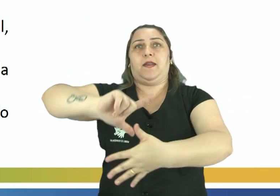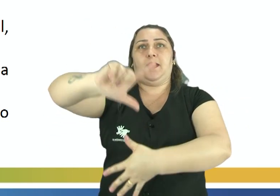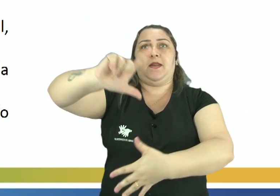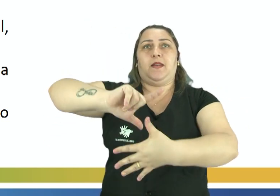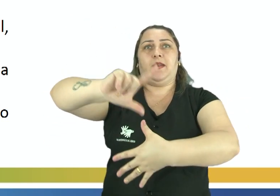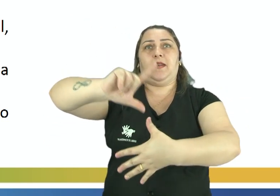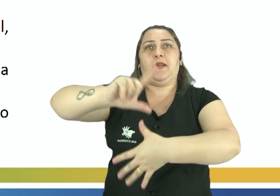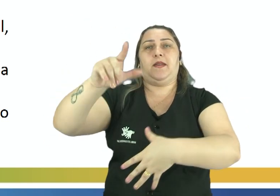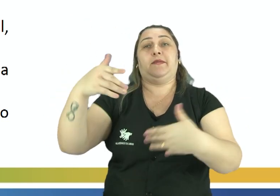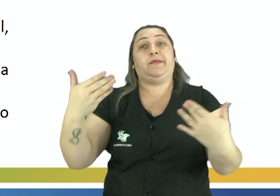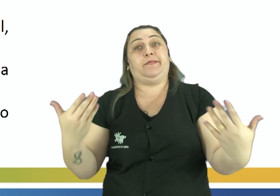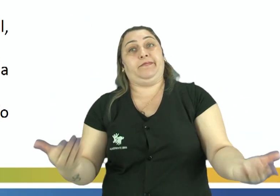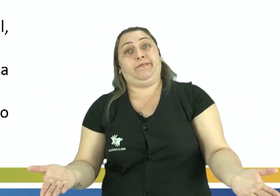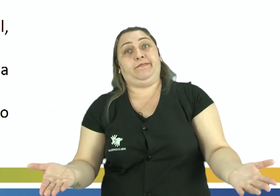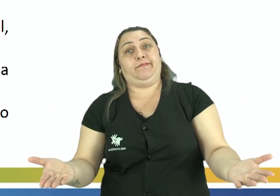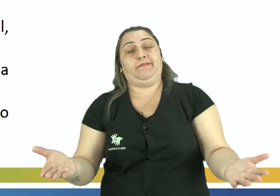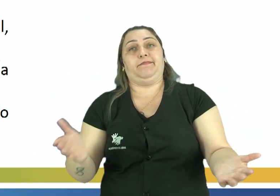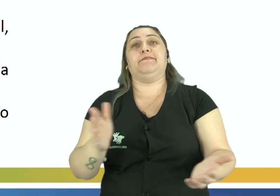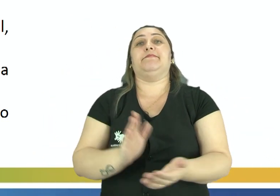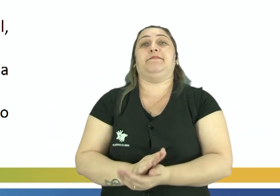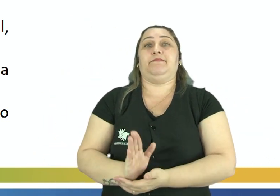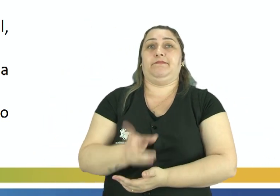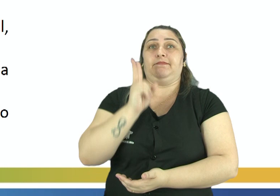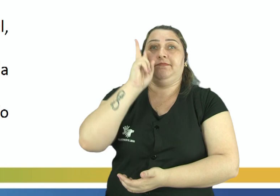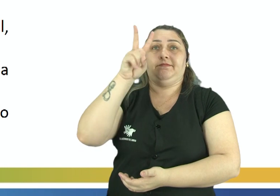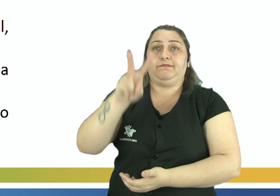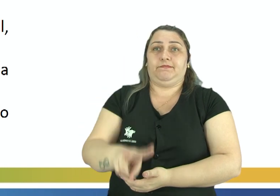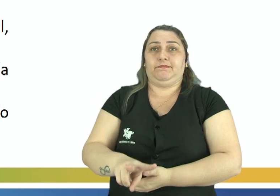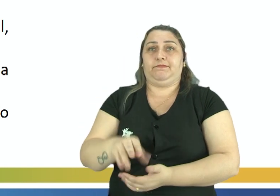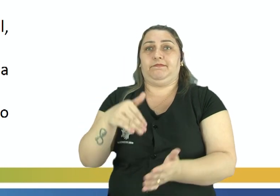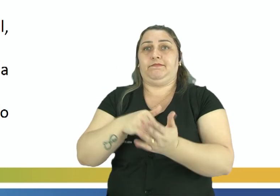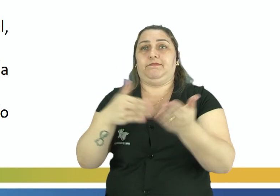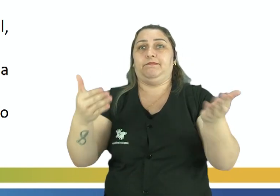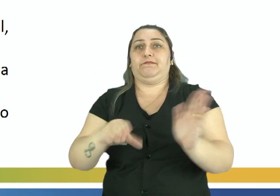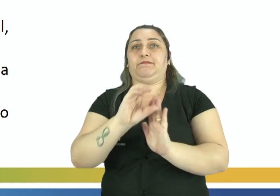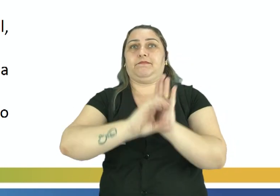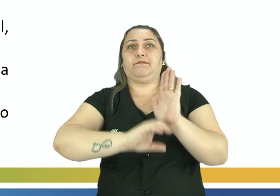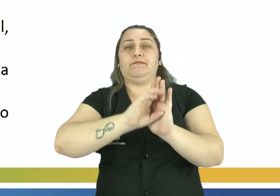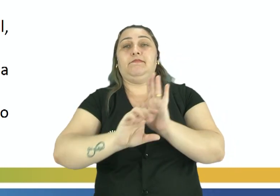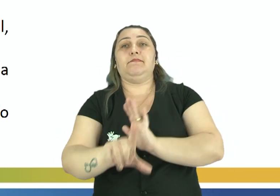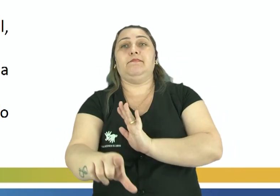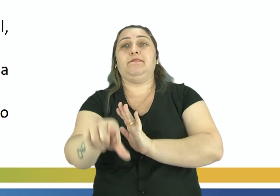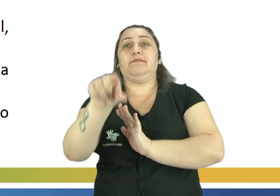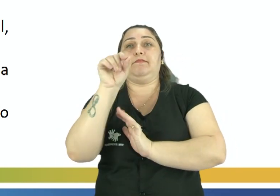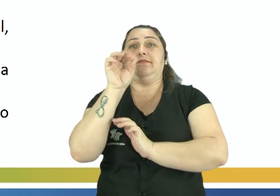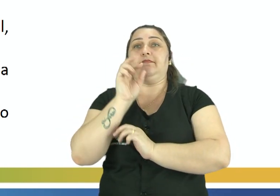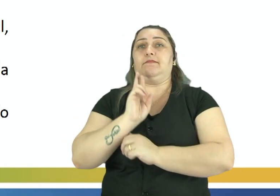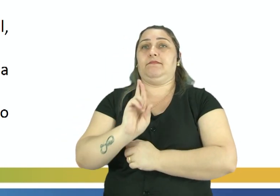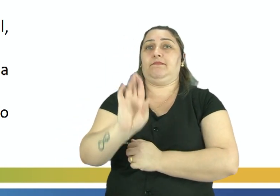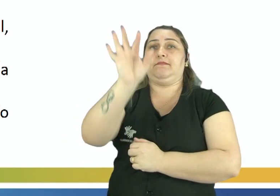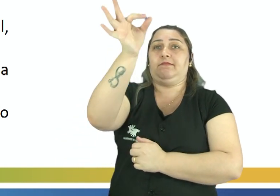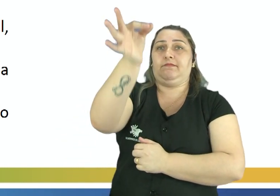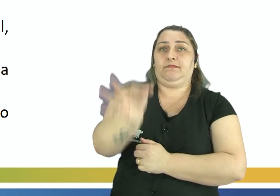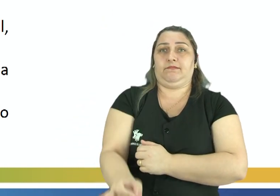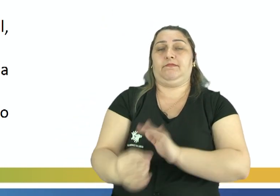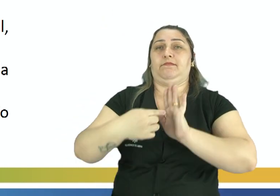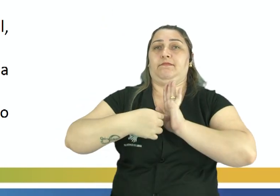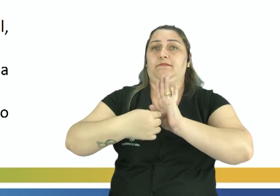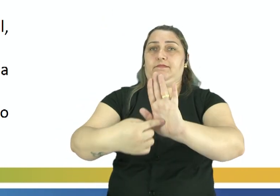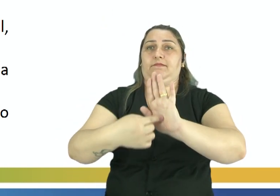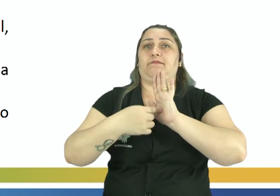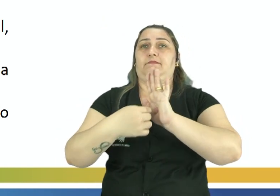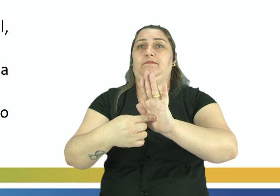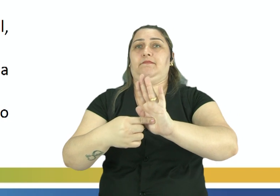na América Latina. É o que nós vimos até agora no conteúdo. Marque a alternativa que demonstre